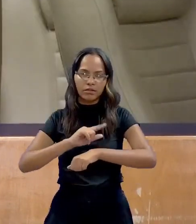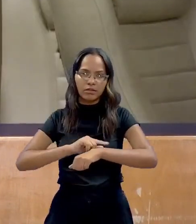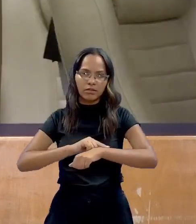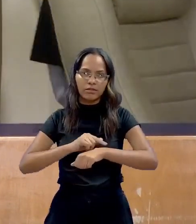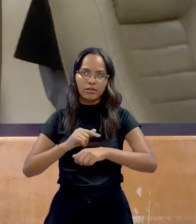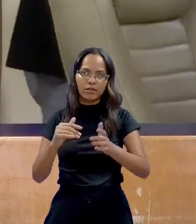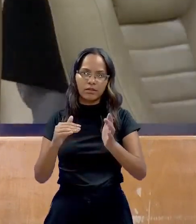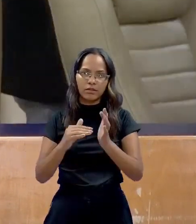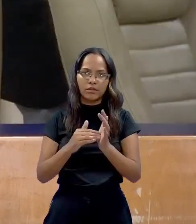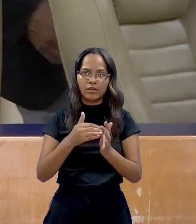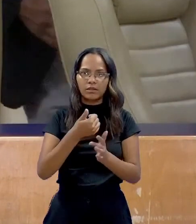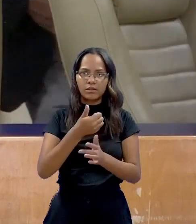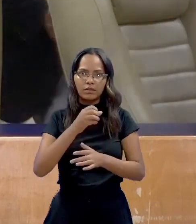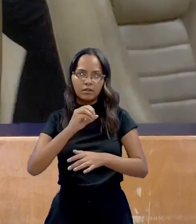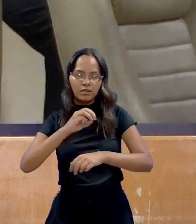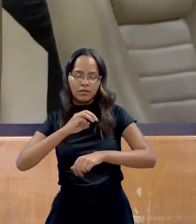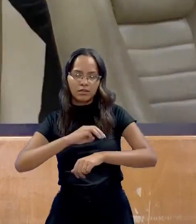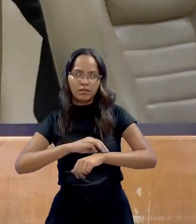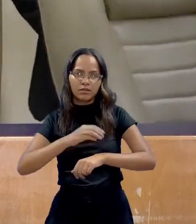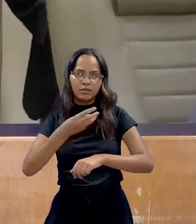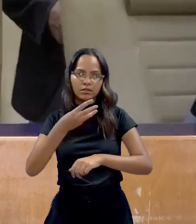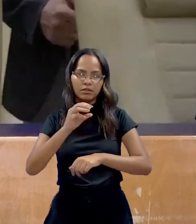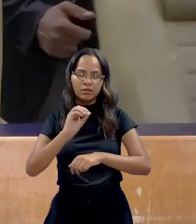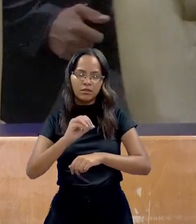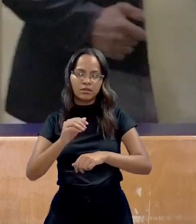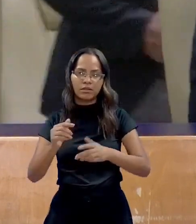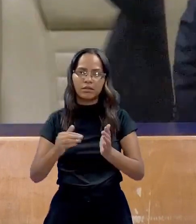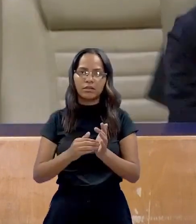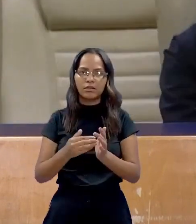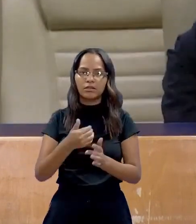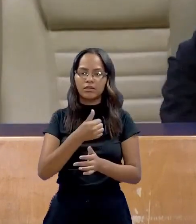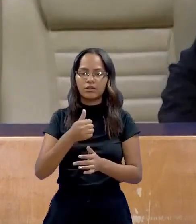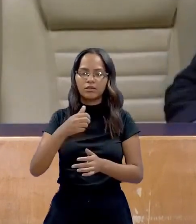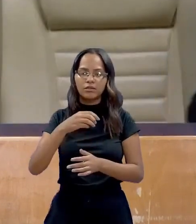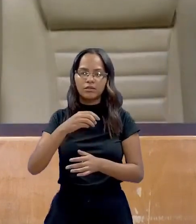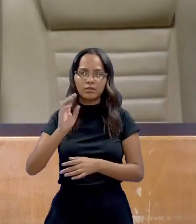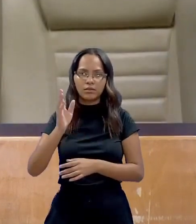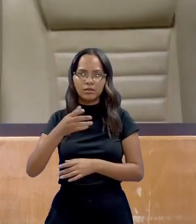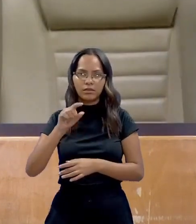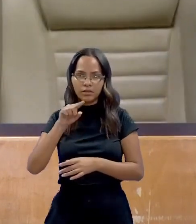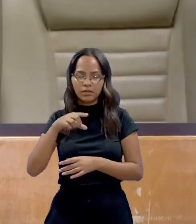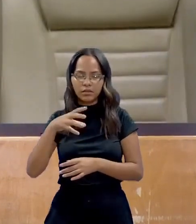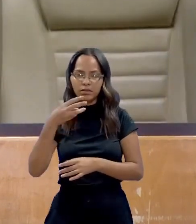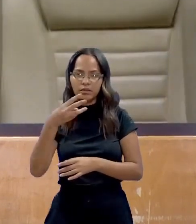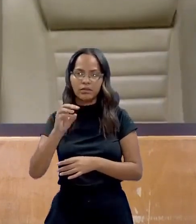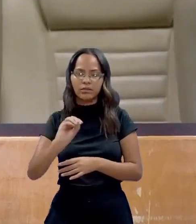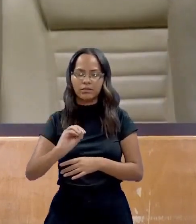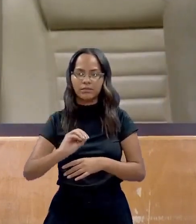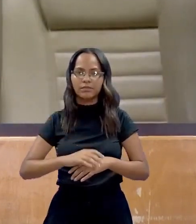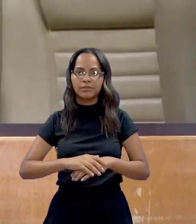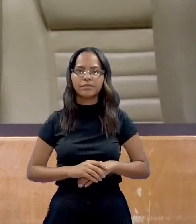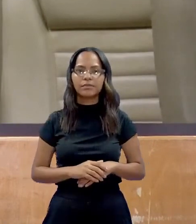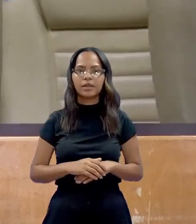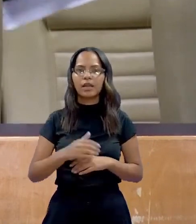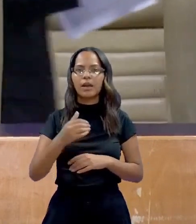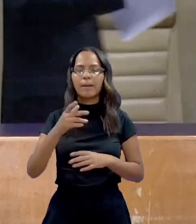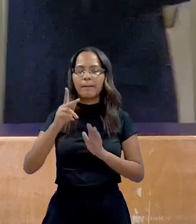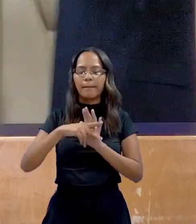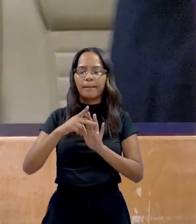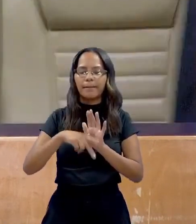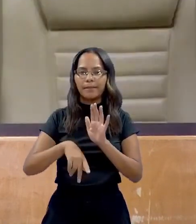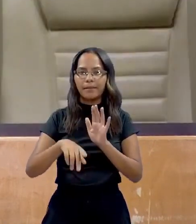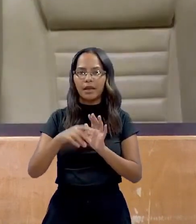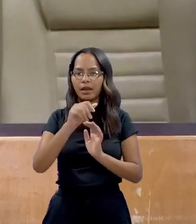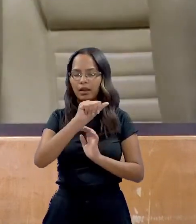10h30 minutos e às 11h30. Ave Santiago, projeto de lei que garante a pessoas com deficiência